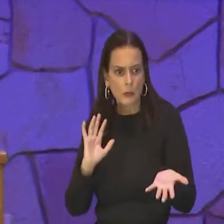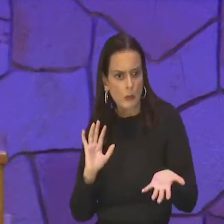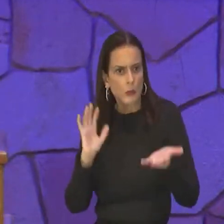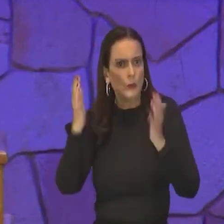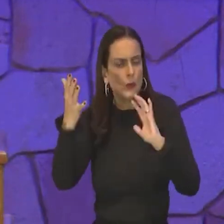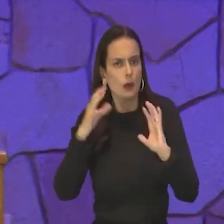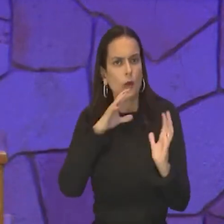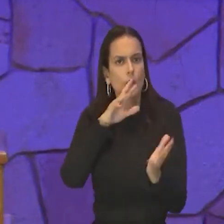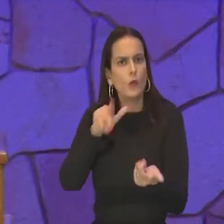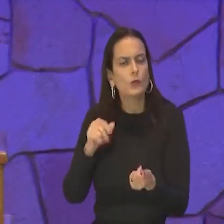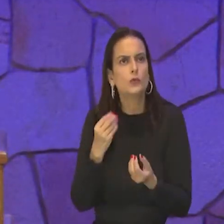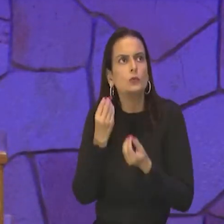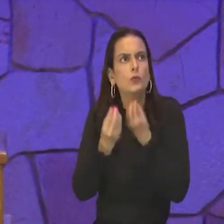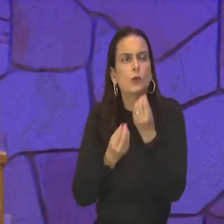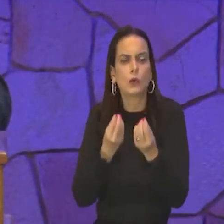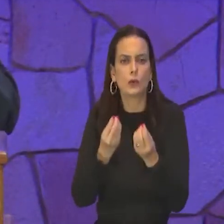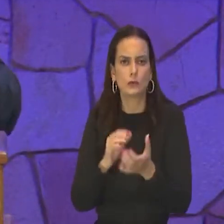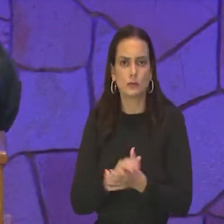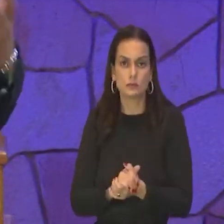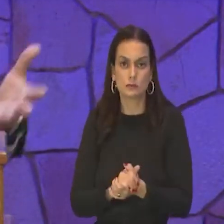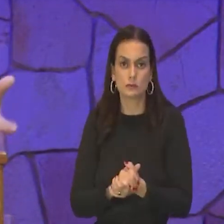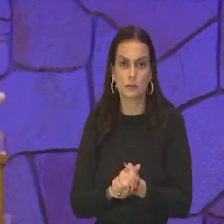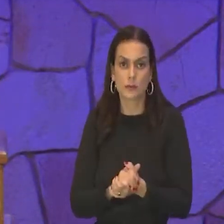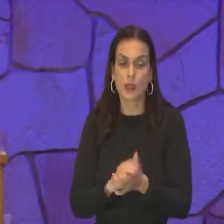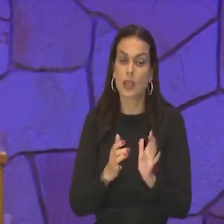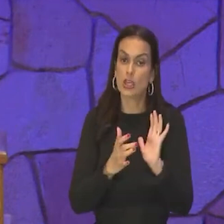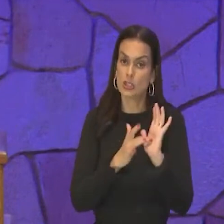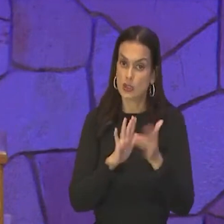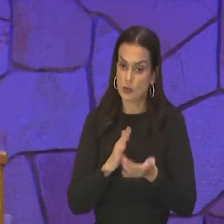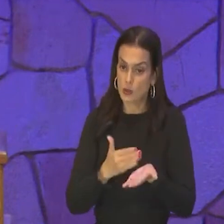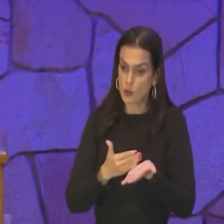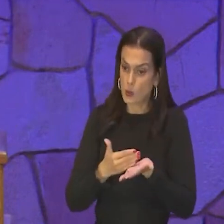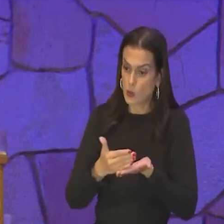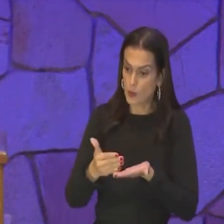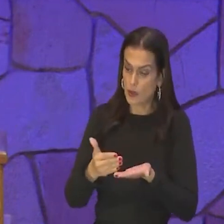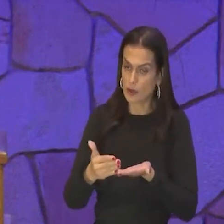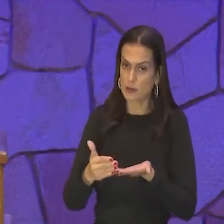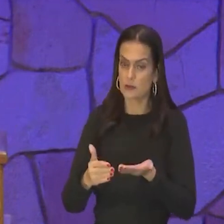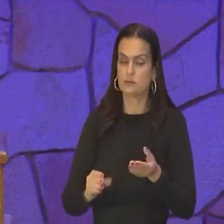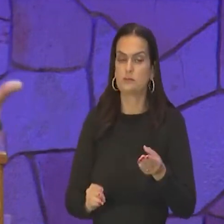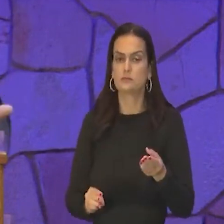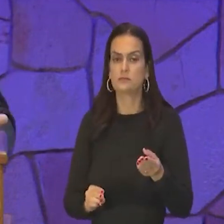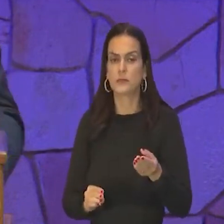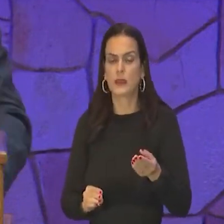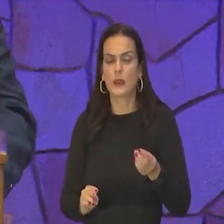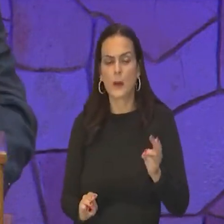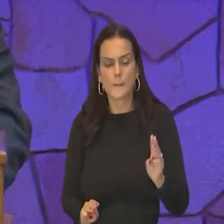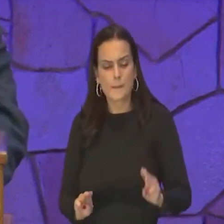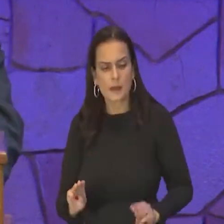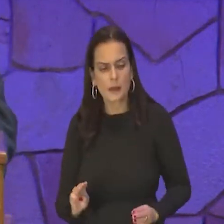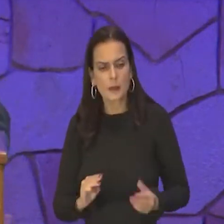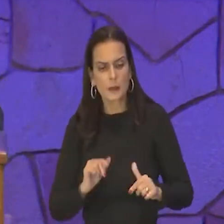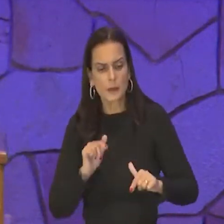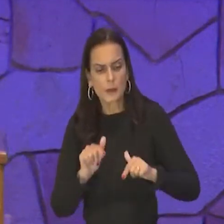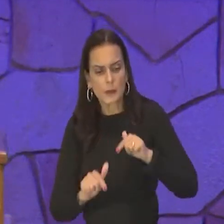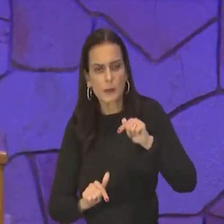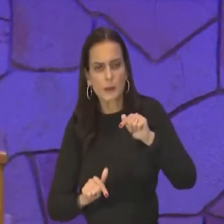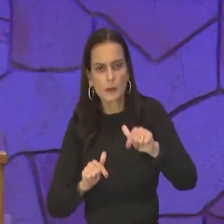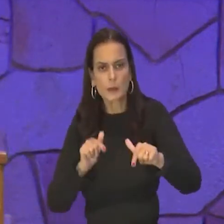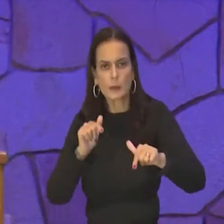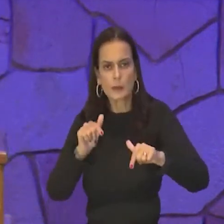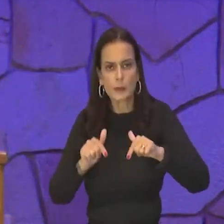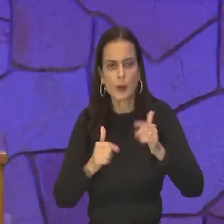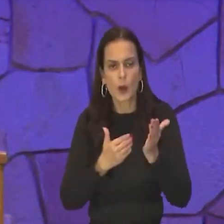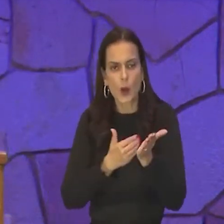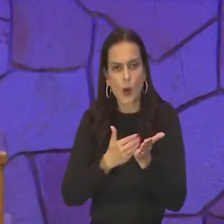mundo. E ele então começa o seu ministério, Jesus começa o seu ministério, e ele começa ali